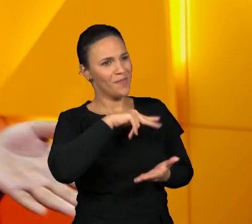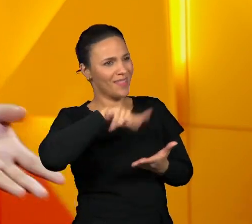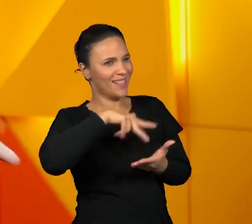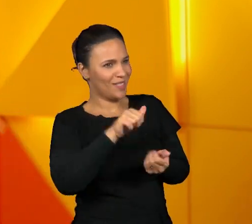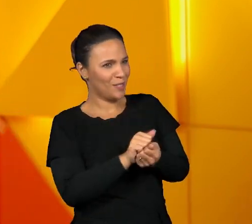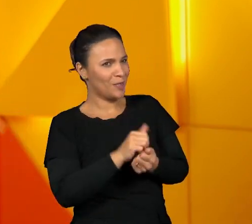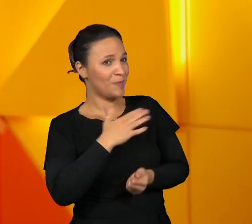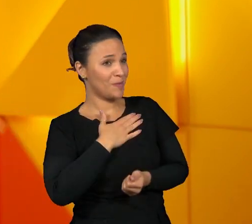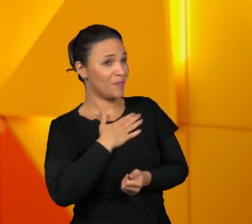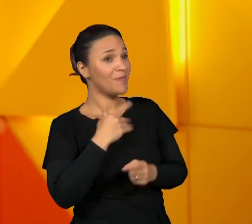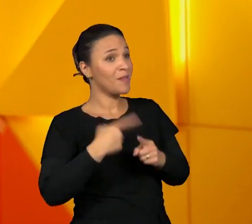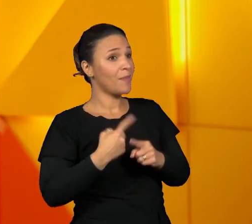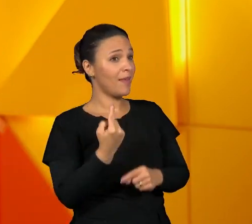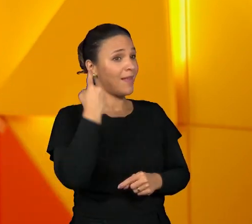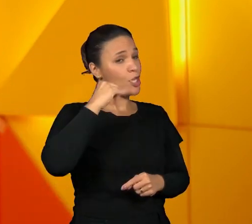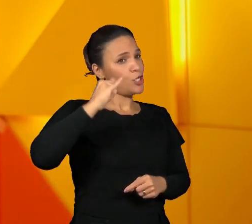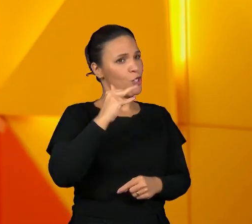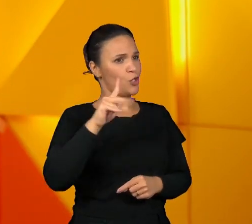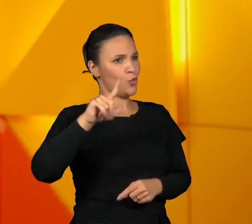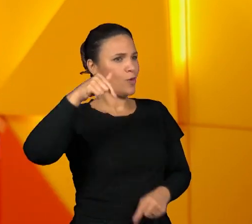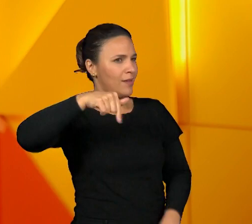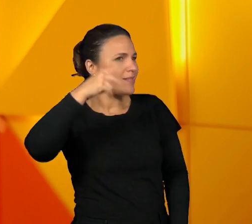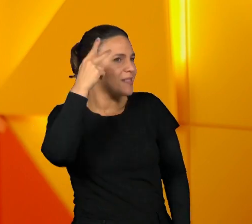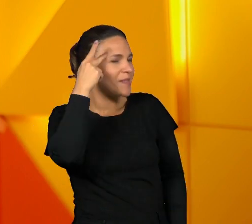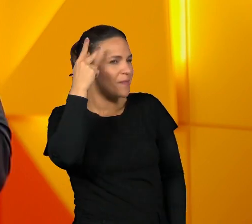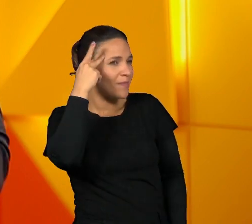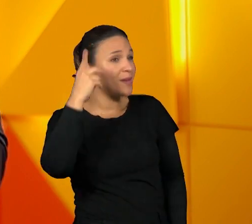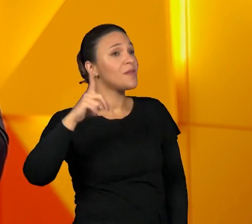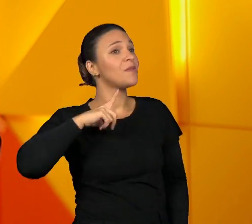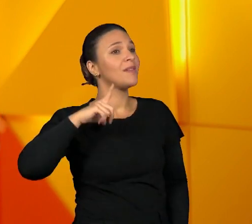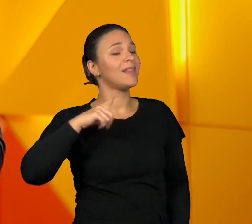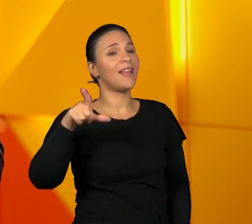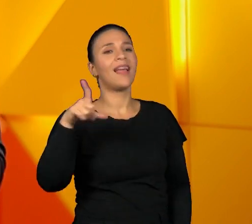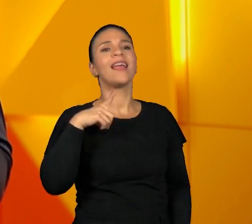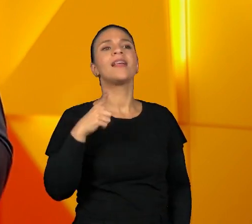porque aconteceu em julho, aqui em São Paulo, o Red